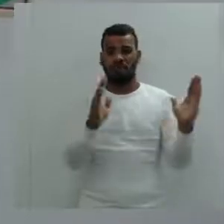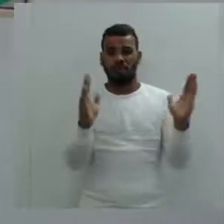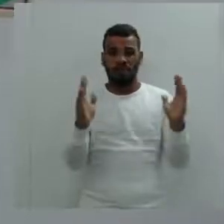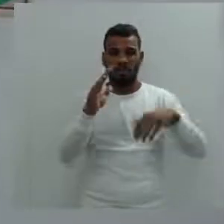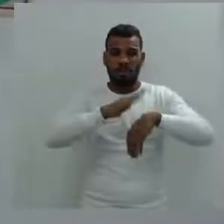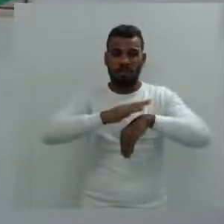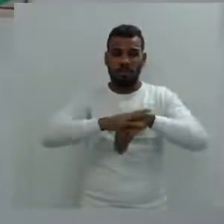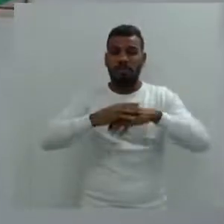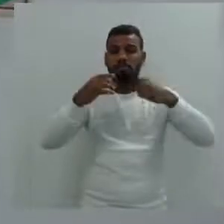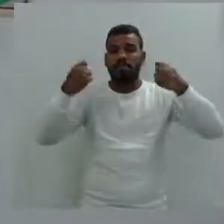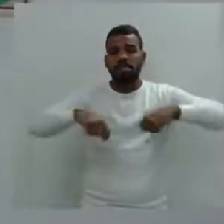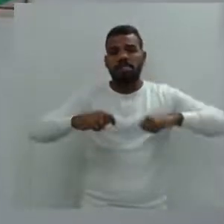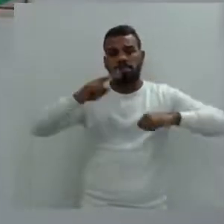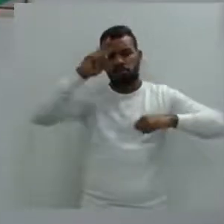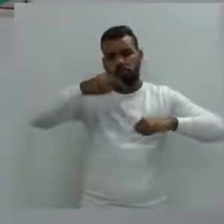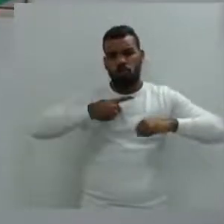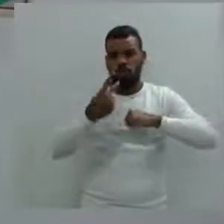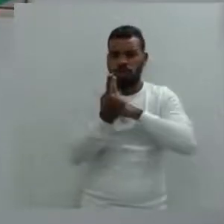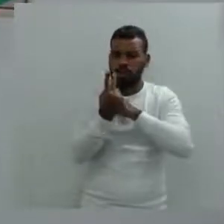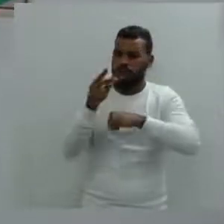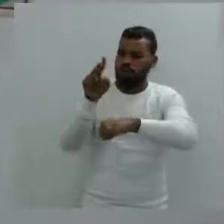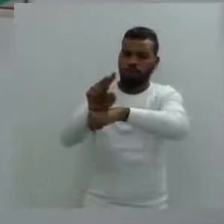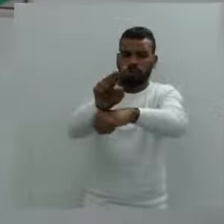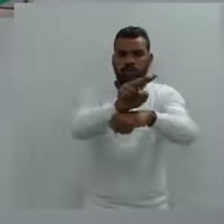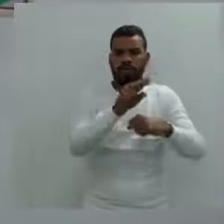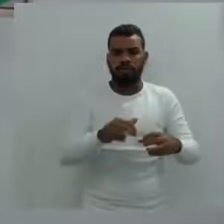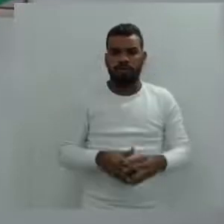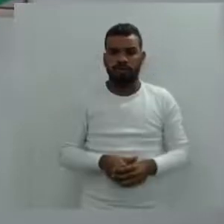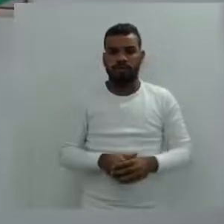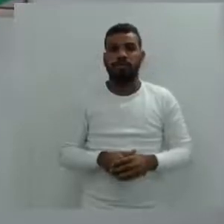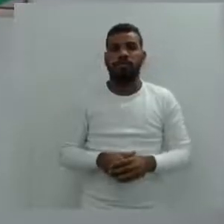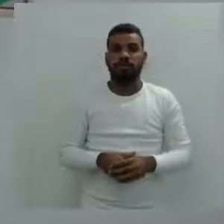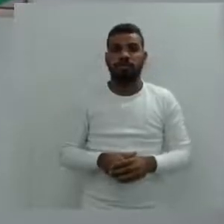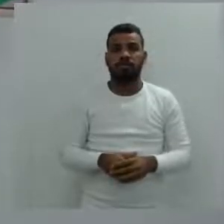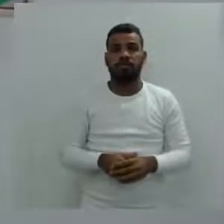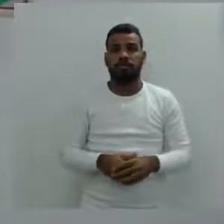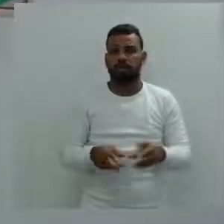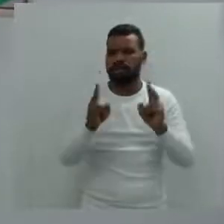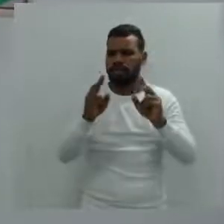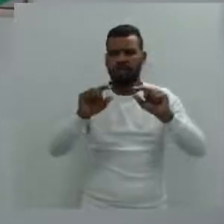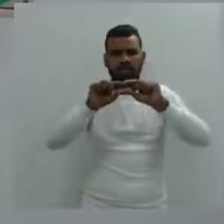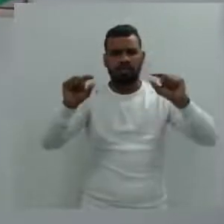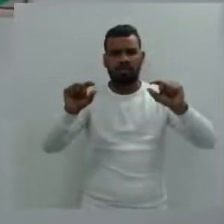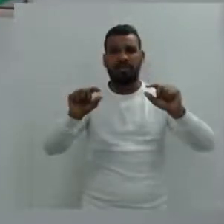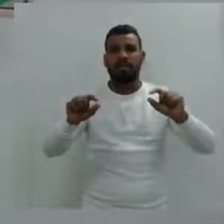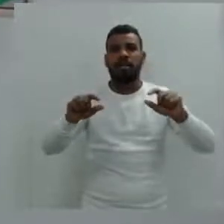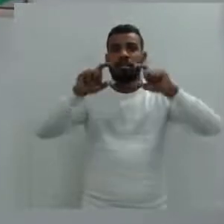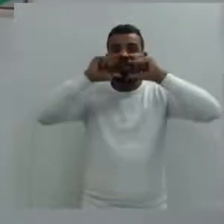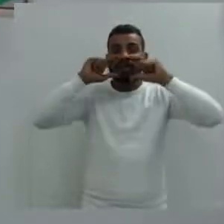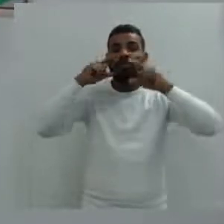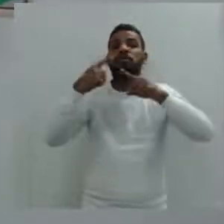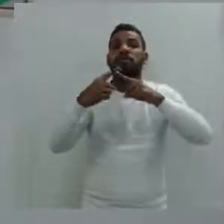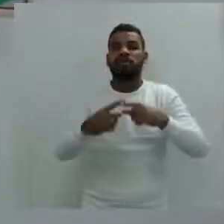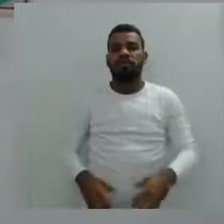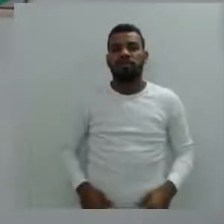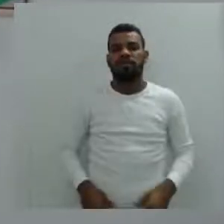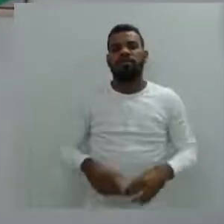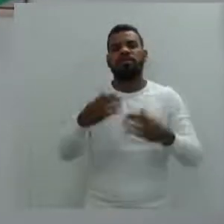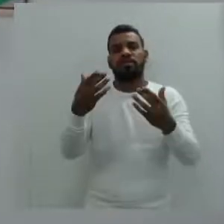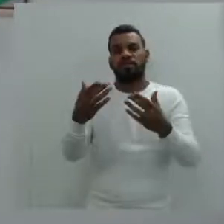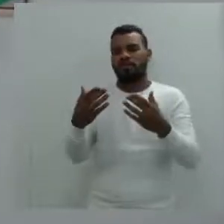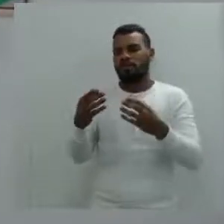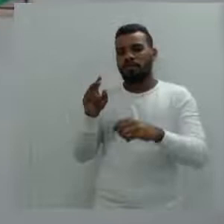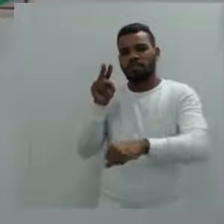que precisamos nos cuidar ainda mais. E eu deixo a frase sempre que eu gosto de usar, porque a máscara, para proteger os próximos a